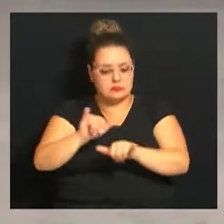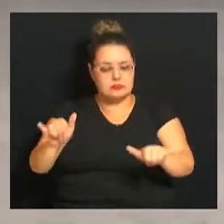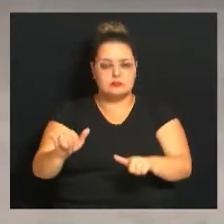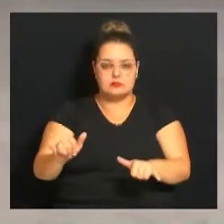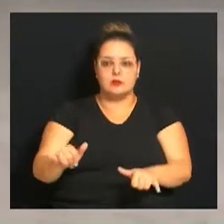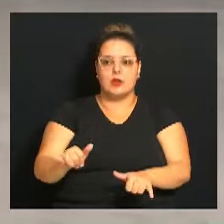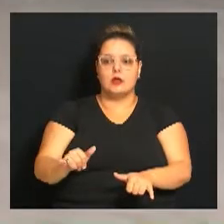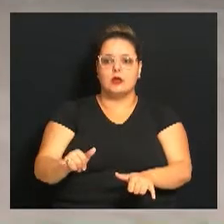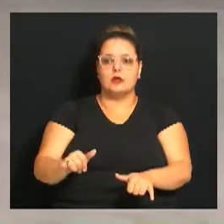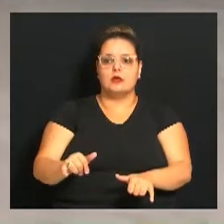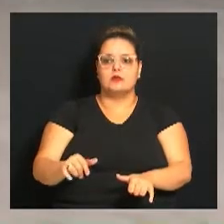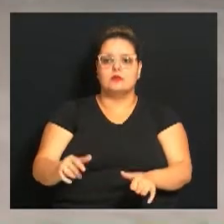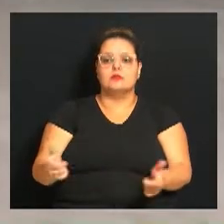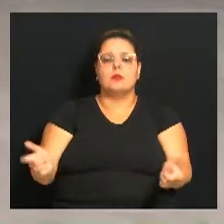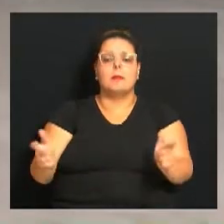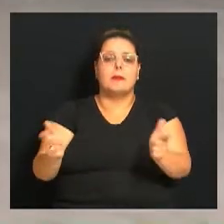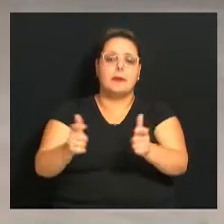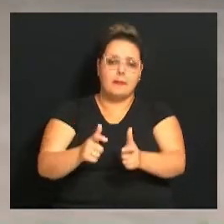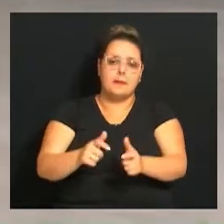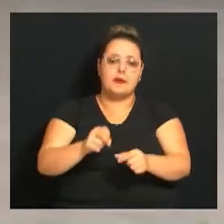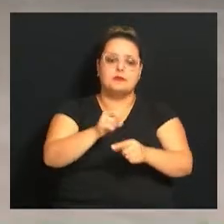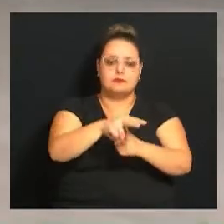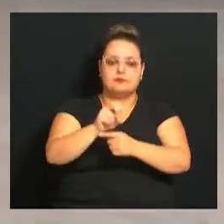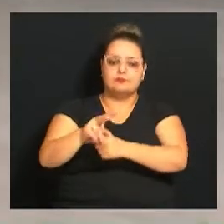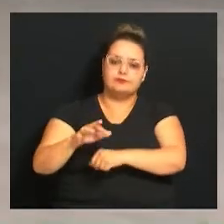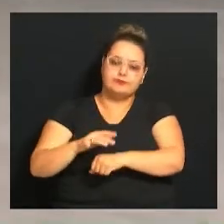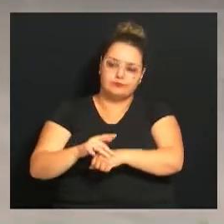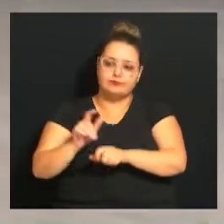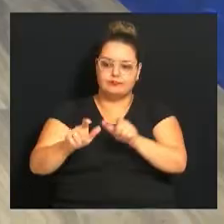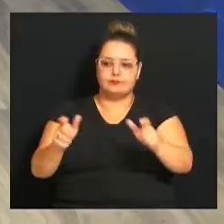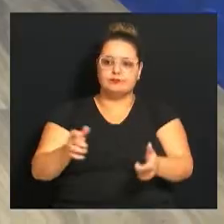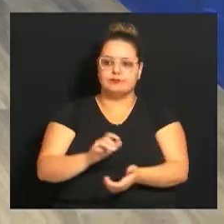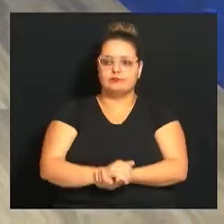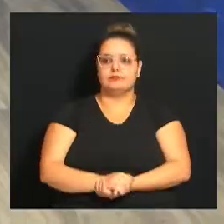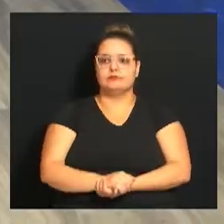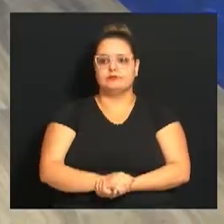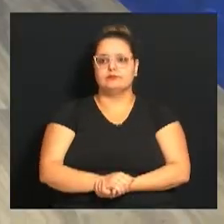circulação de tantos vírus que adoecem tanta gente.